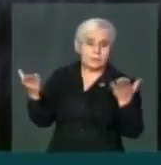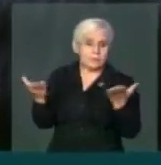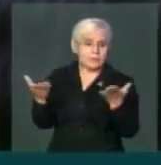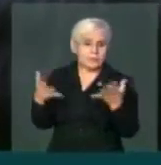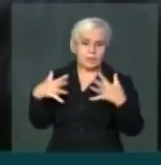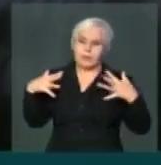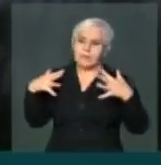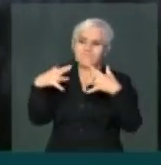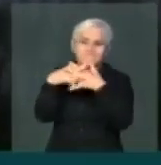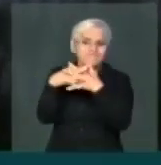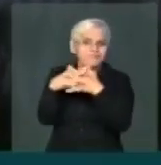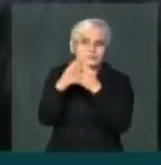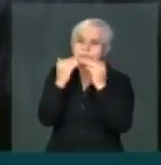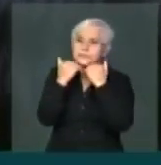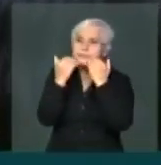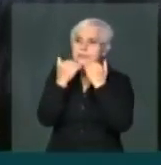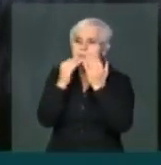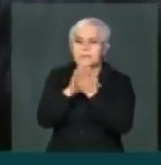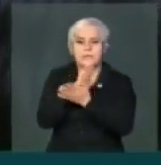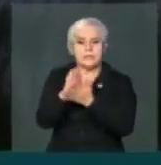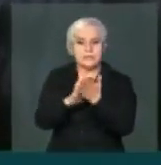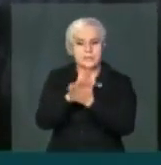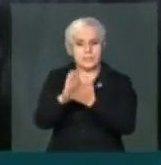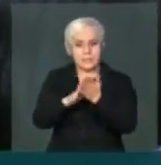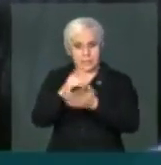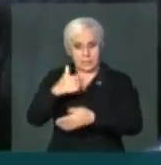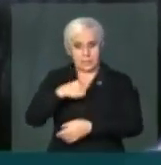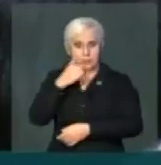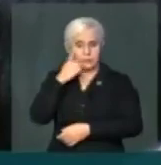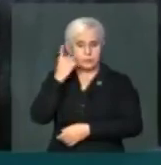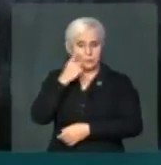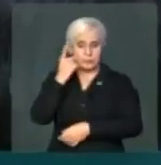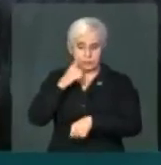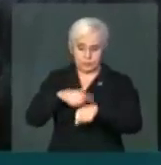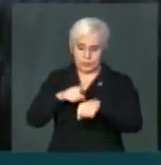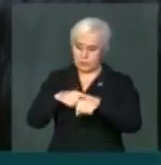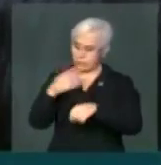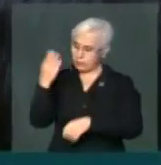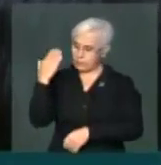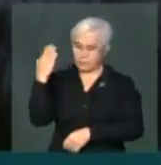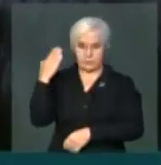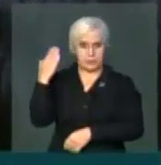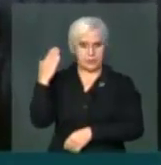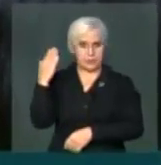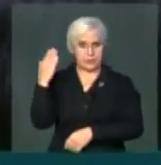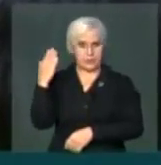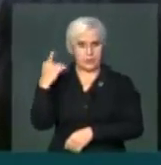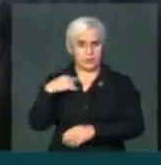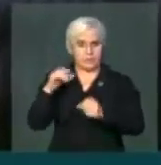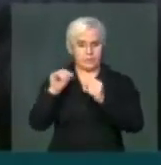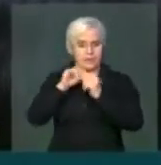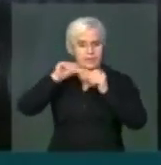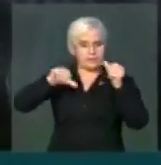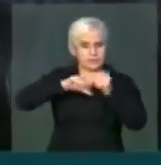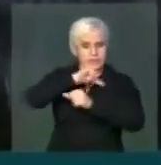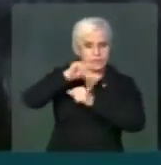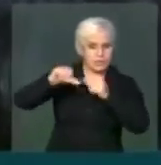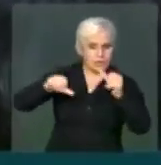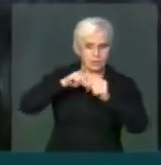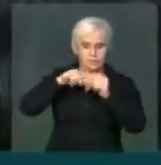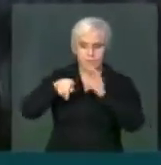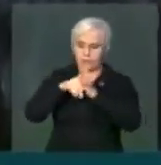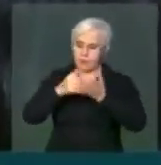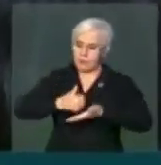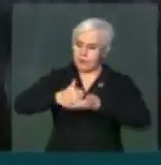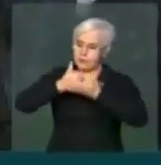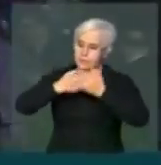esse tumulto não vai levar a nada. Eu sou deputado numa época em que, para fazer as reformas para o